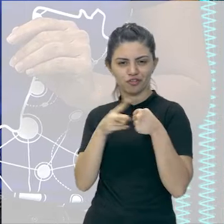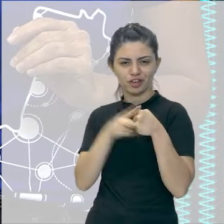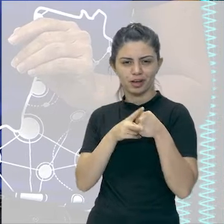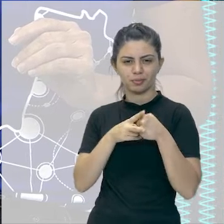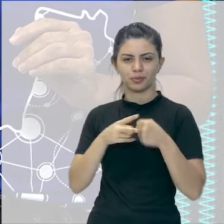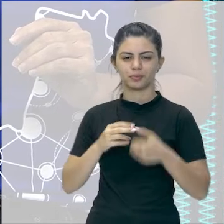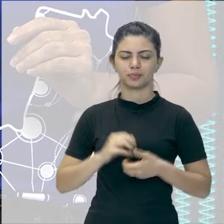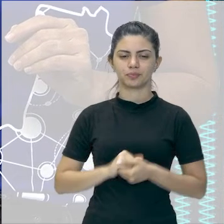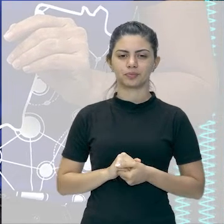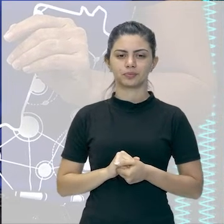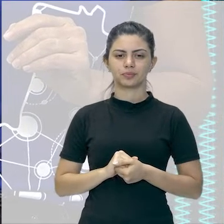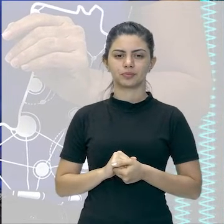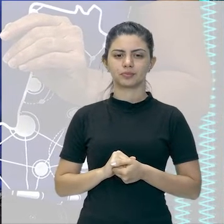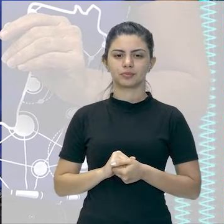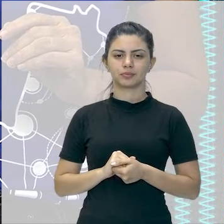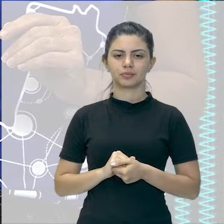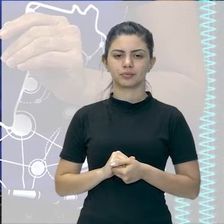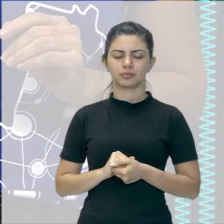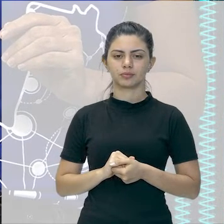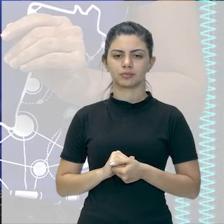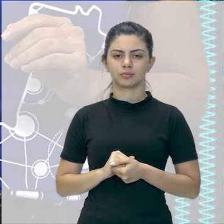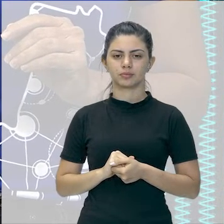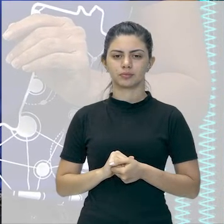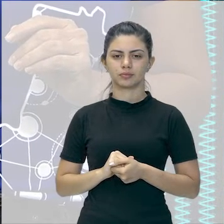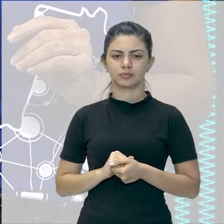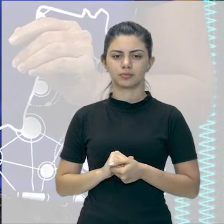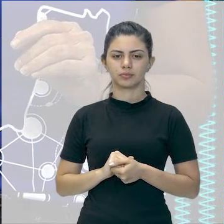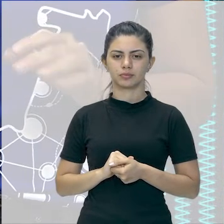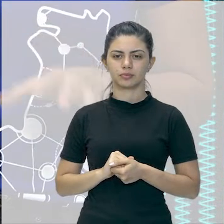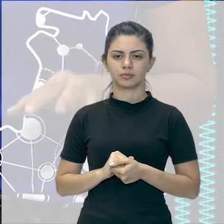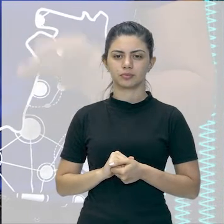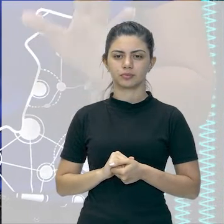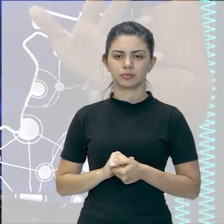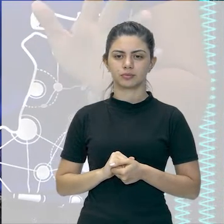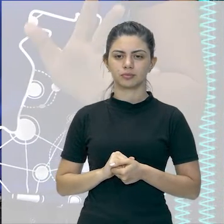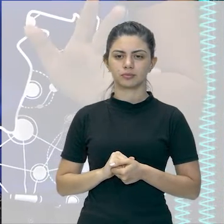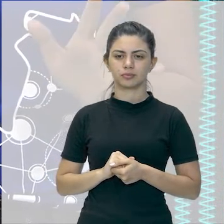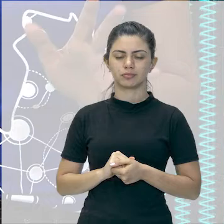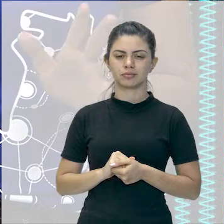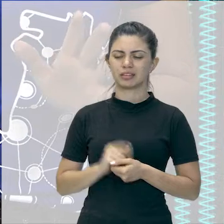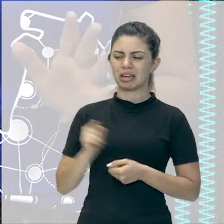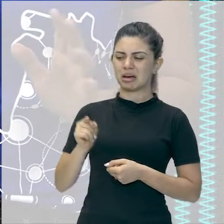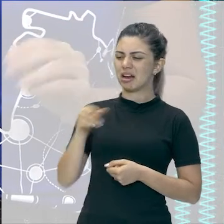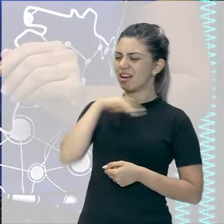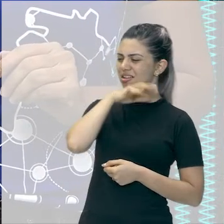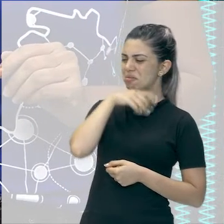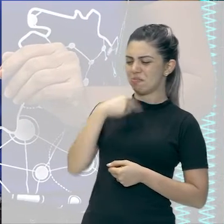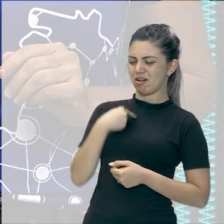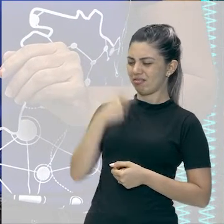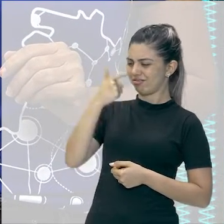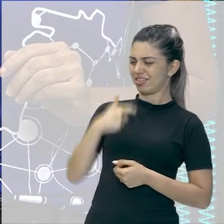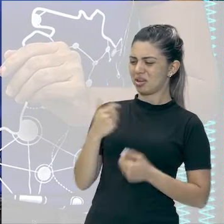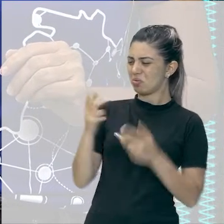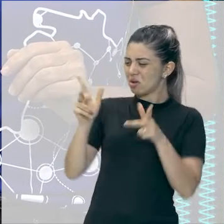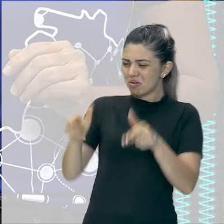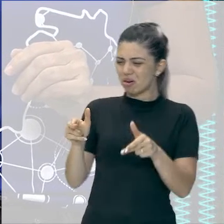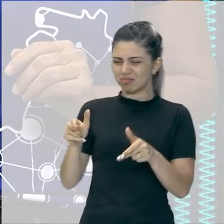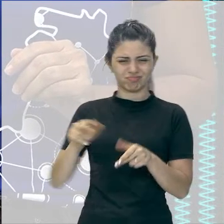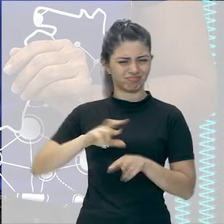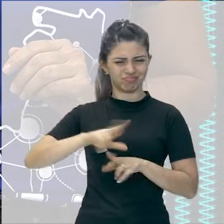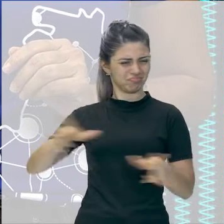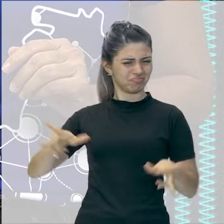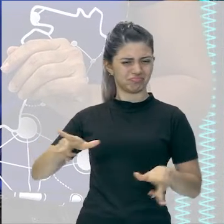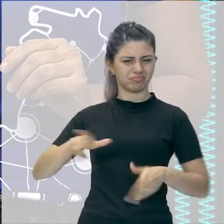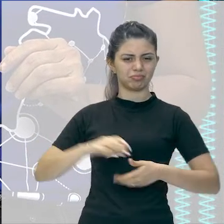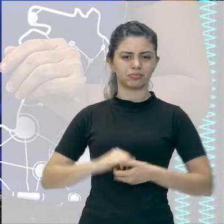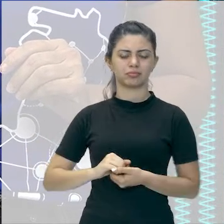I didn't. And said, I didn't look like an otter. Eu disse, não pareço com esse animal, não. But one day, one of our